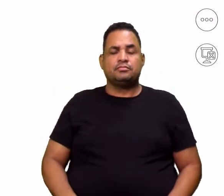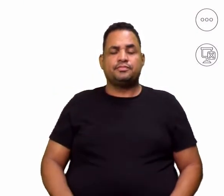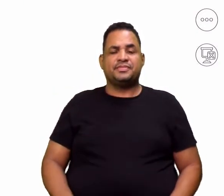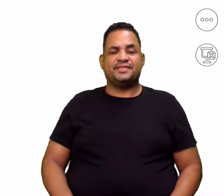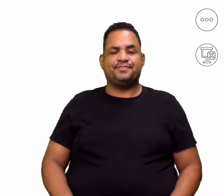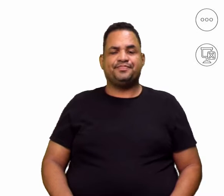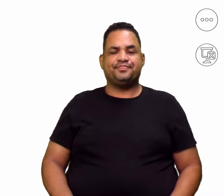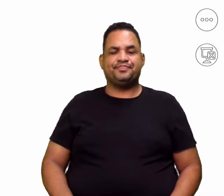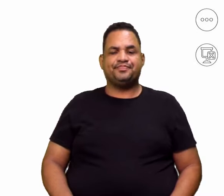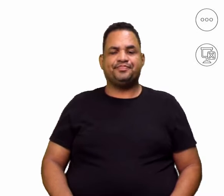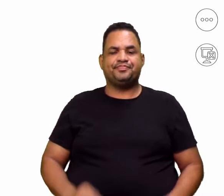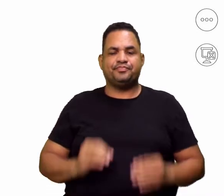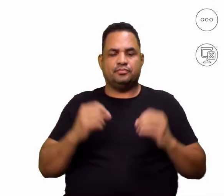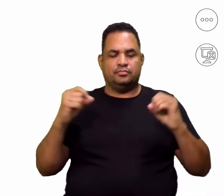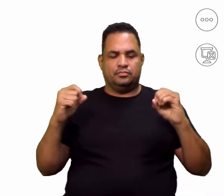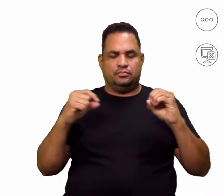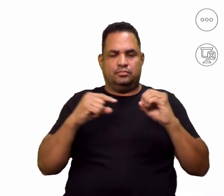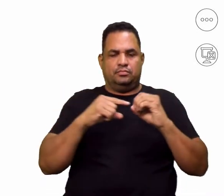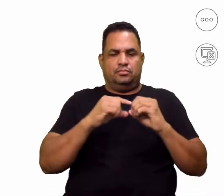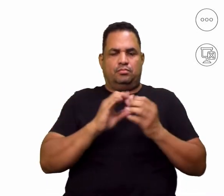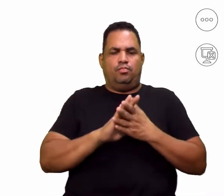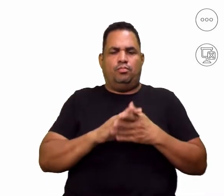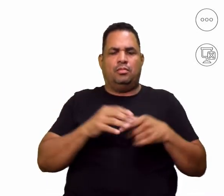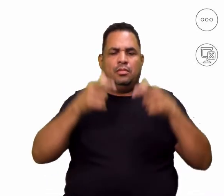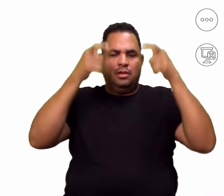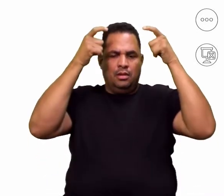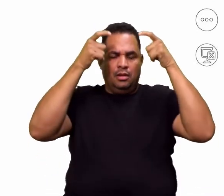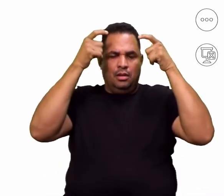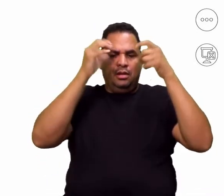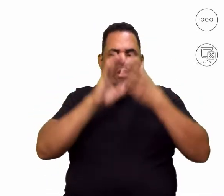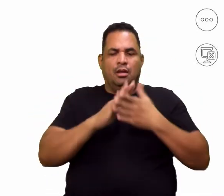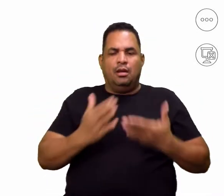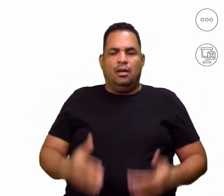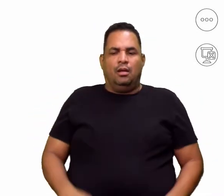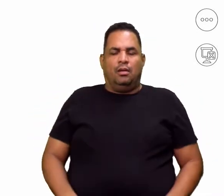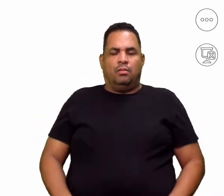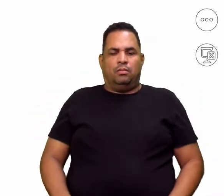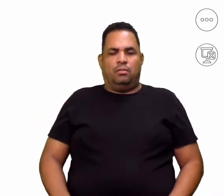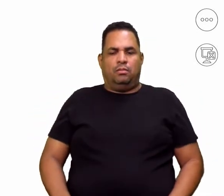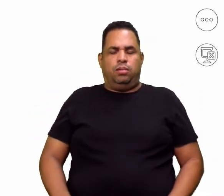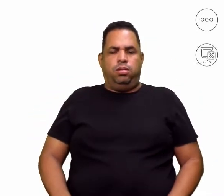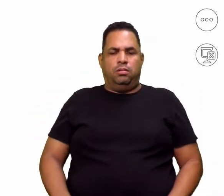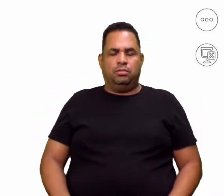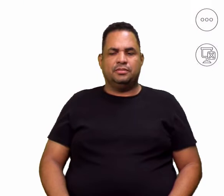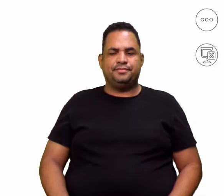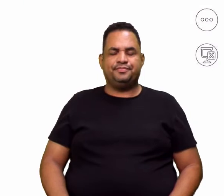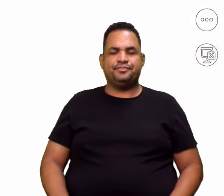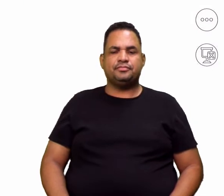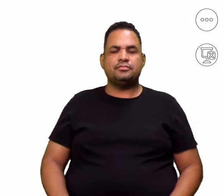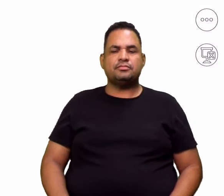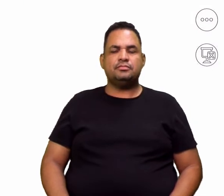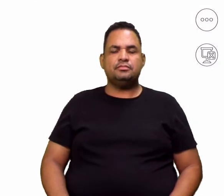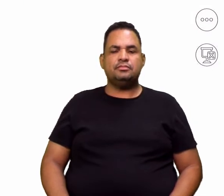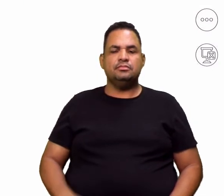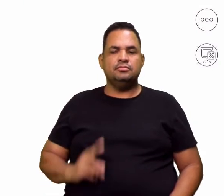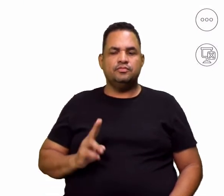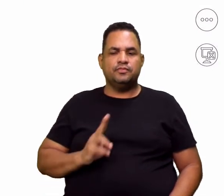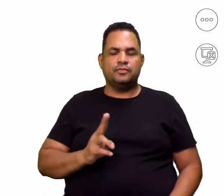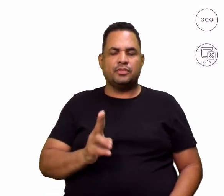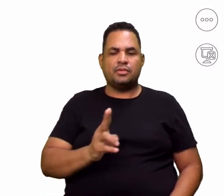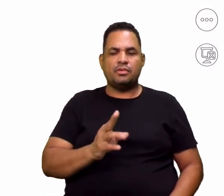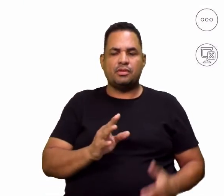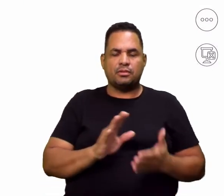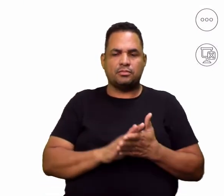é fecundar a rainha, tá? Agir sobre a rainha. Tudo bem, eles são fruto de processo de fecundação, mas